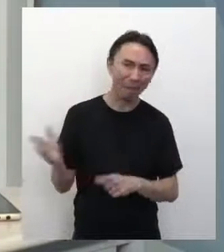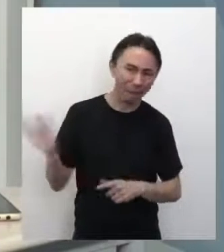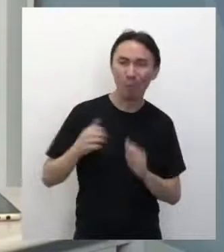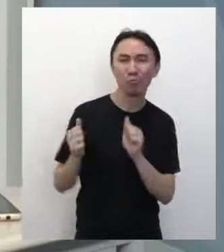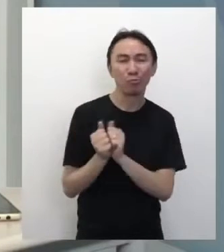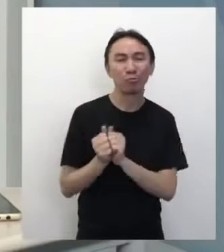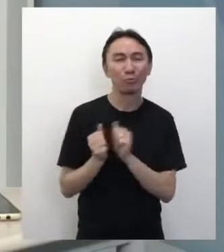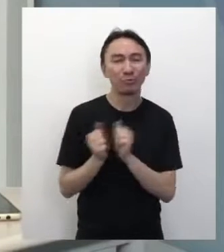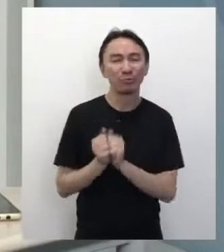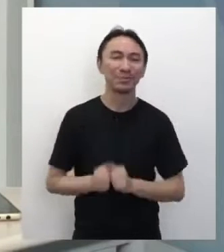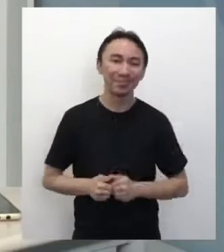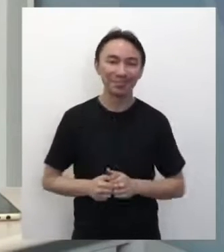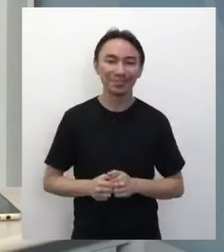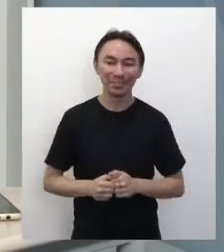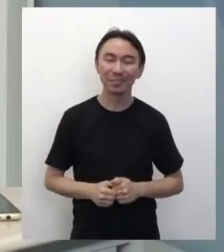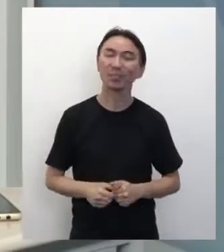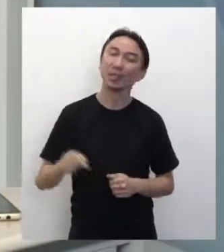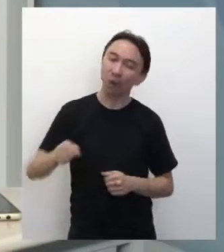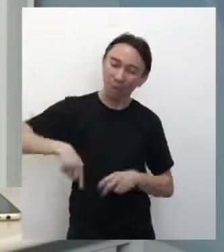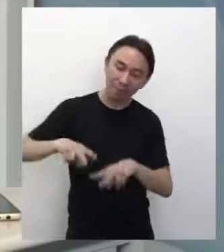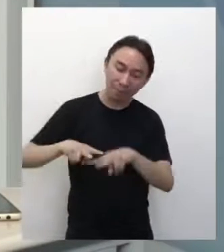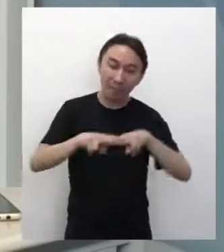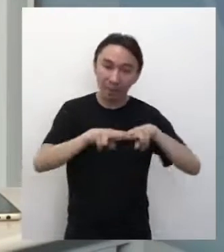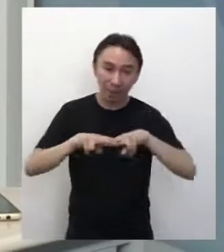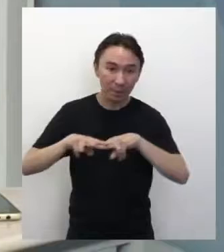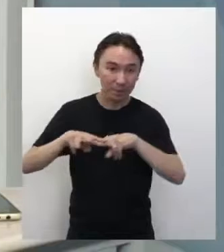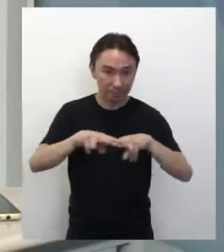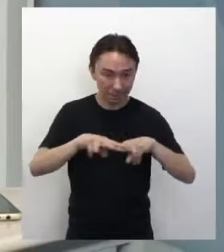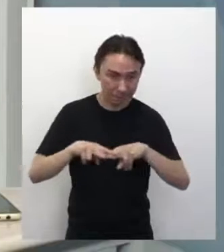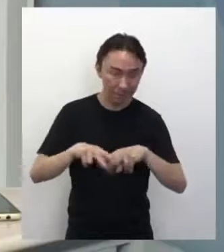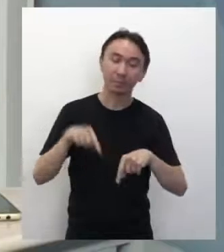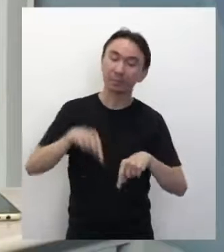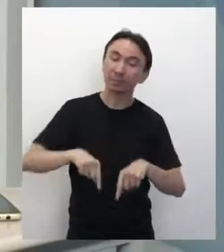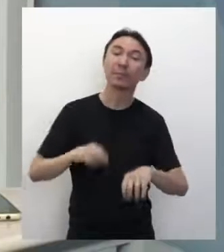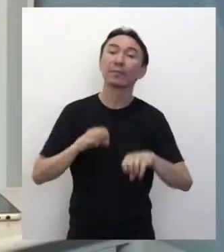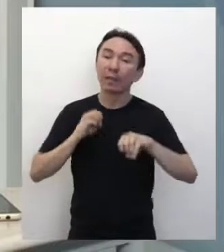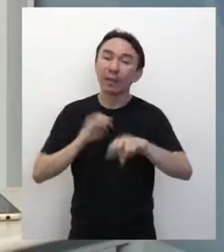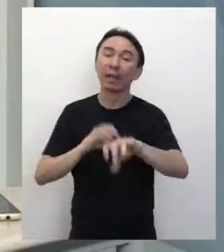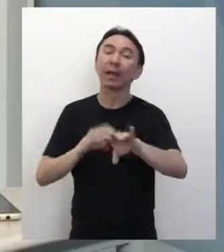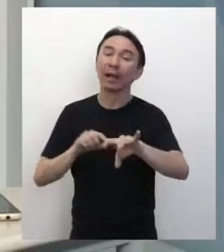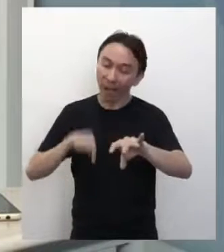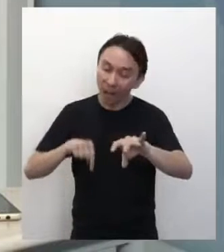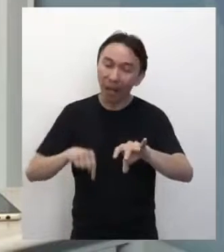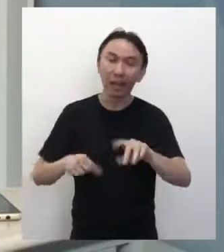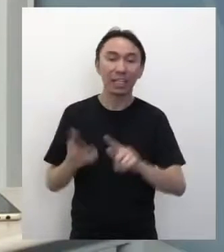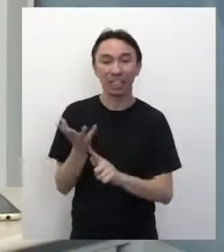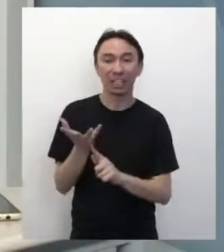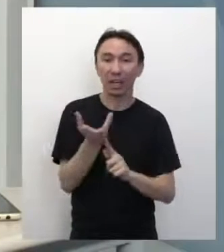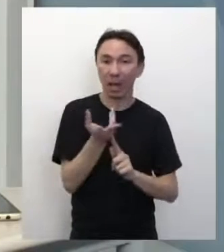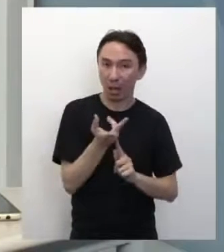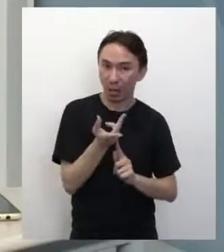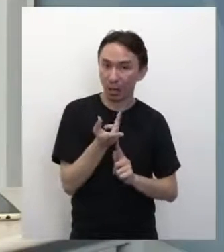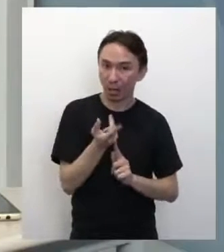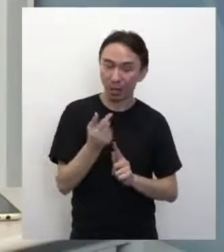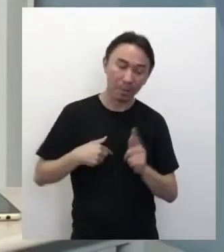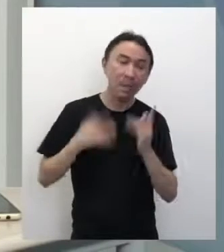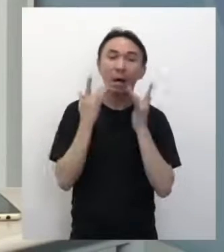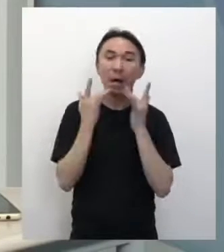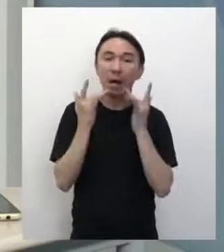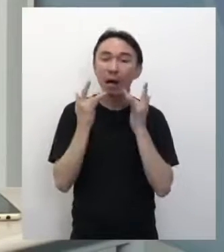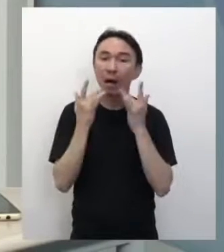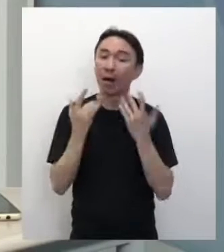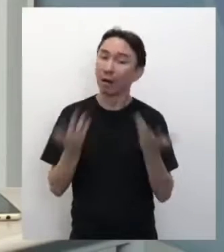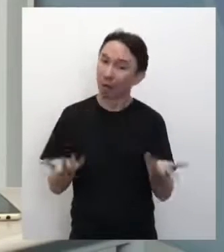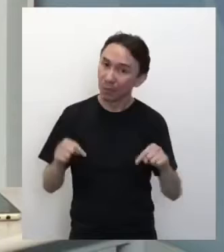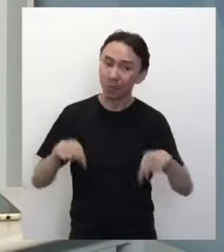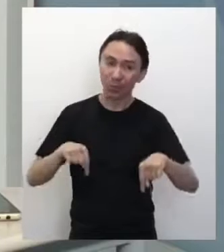nós estamos em recuperação, a aula é sobre teatro, então 3 recadinhos. O primeiro, recuperação, nós vamos ter